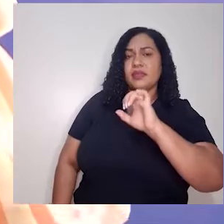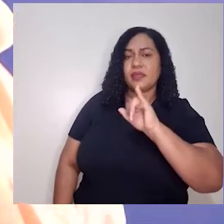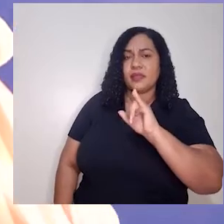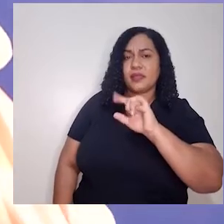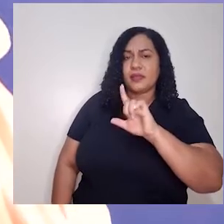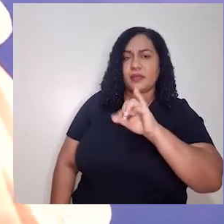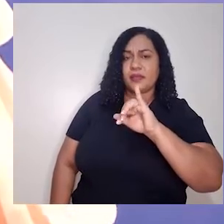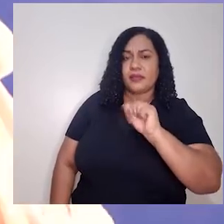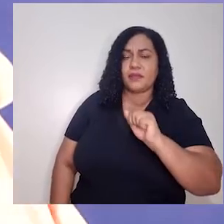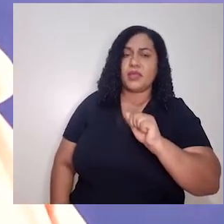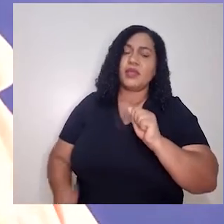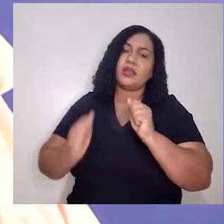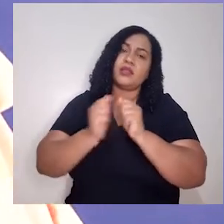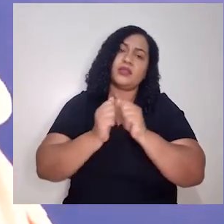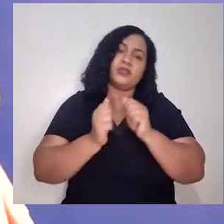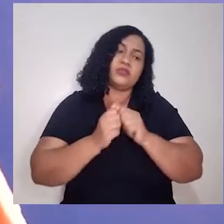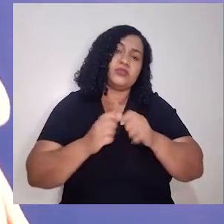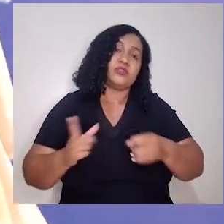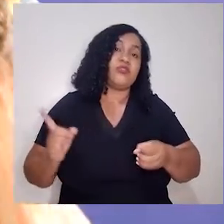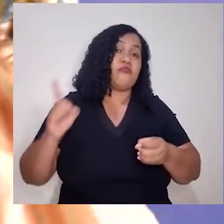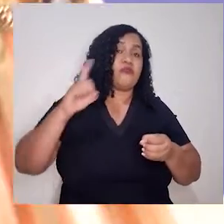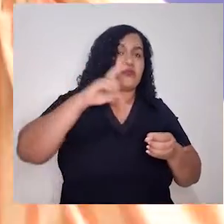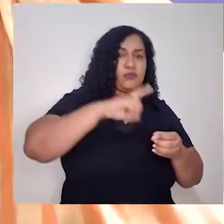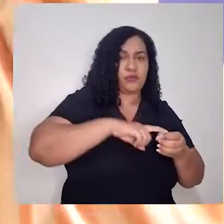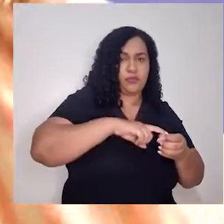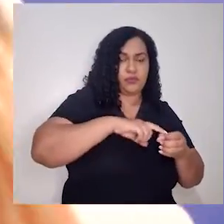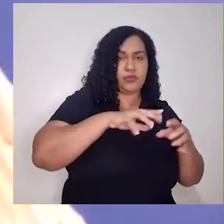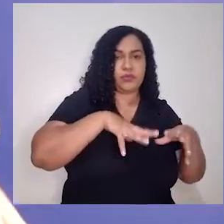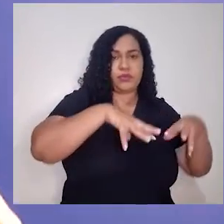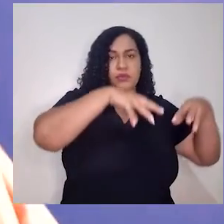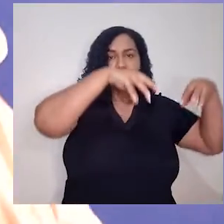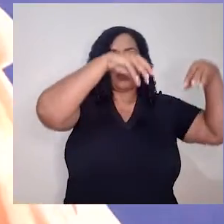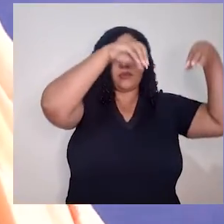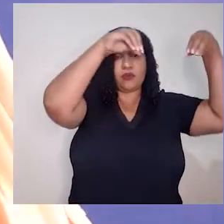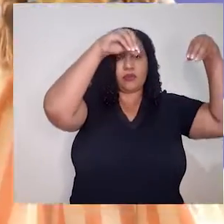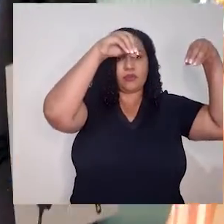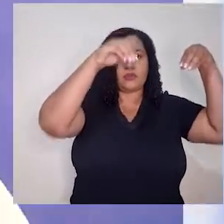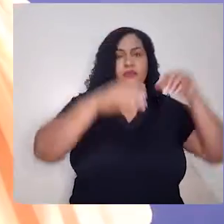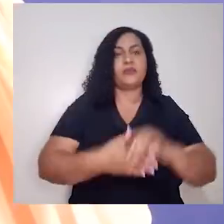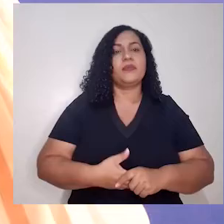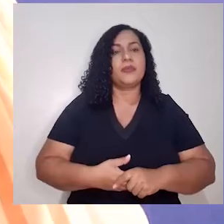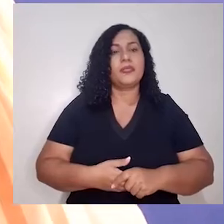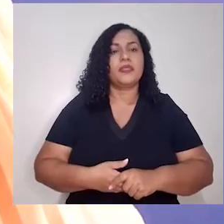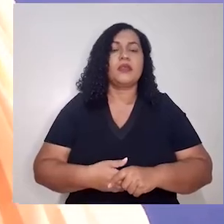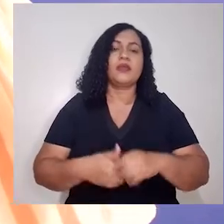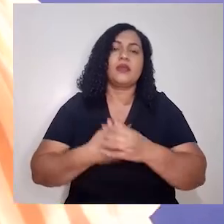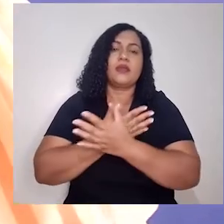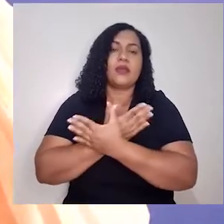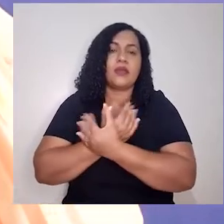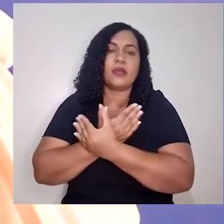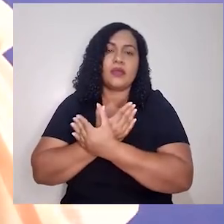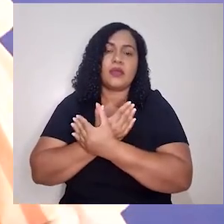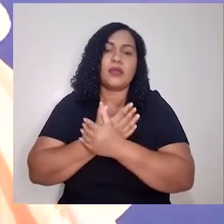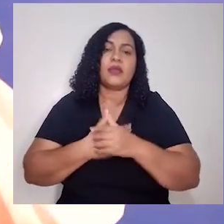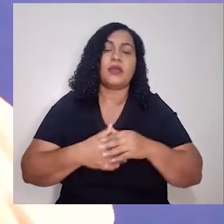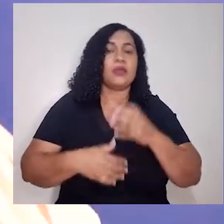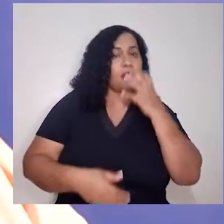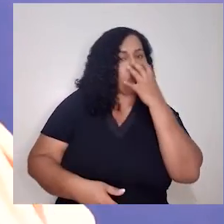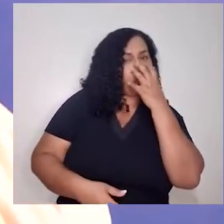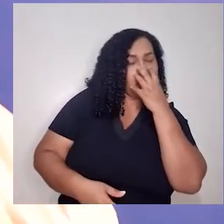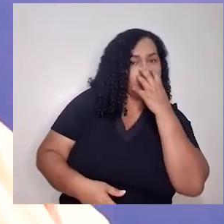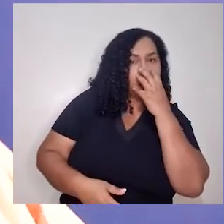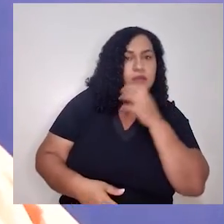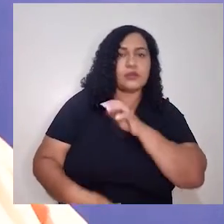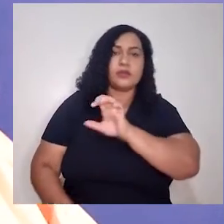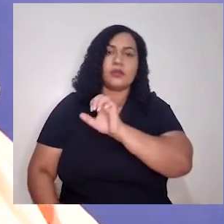de Emília à borboleta e juntas voltaram para o castelo. Estes são Bento e